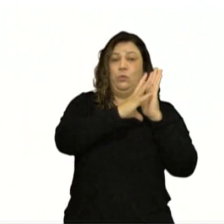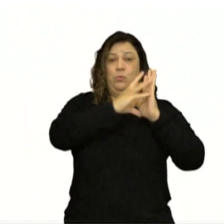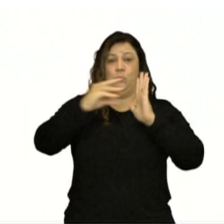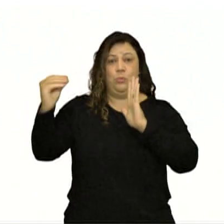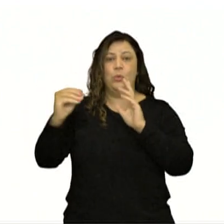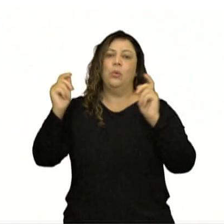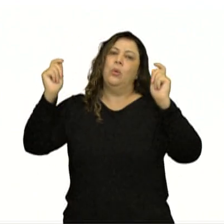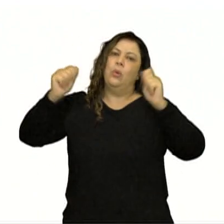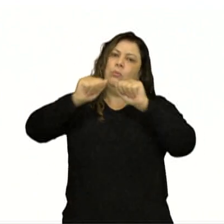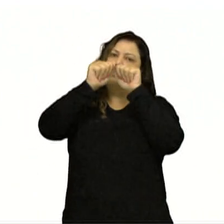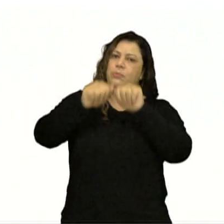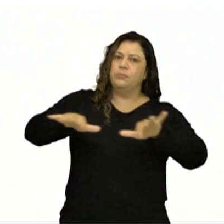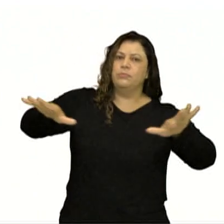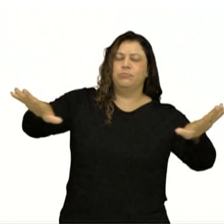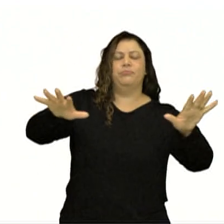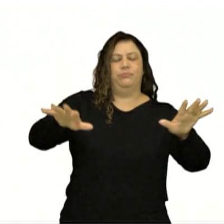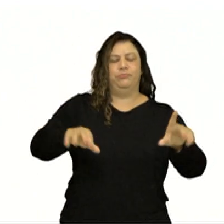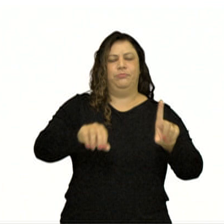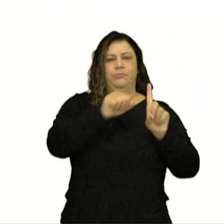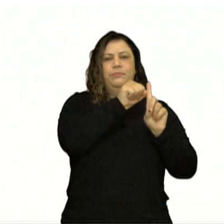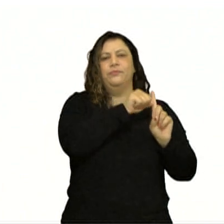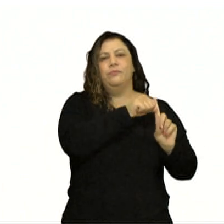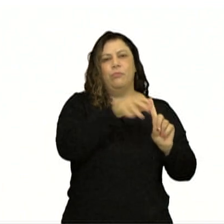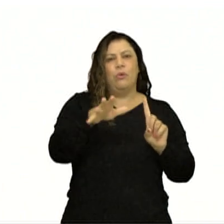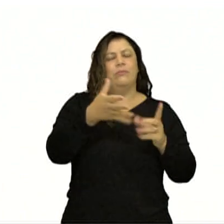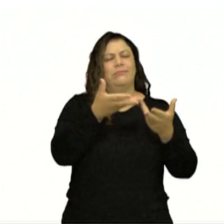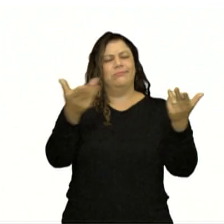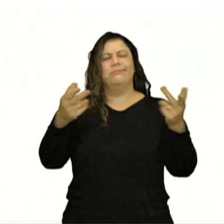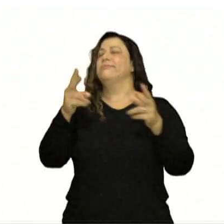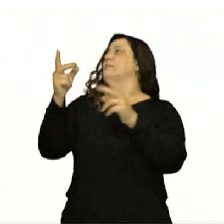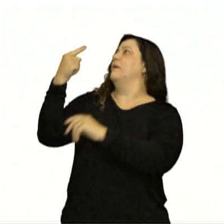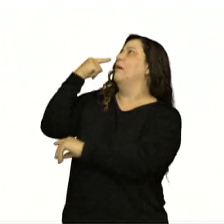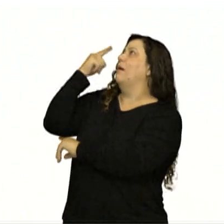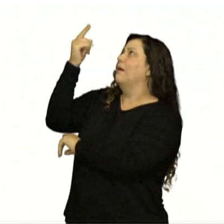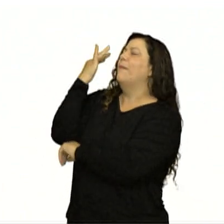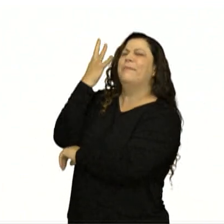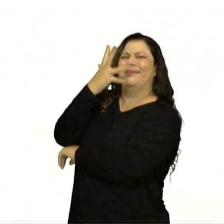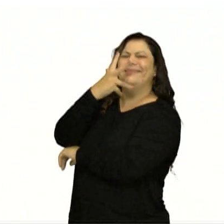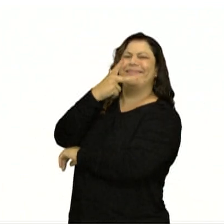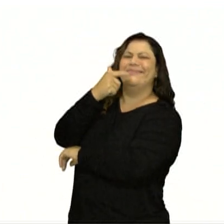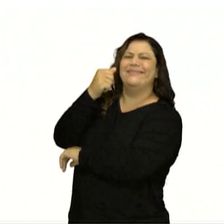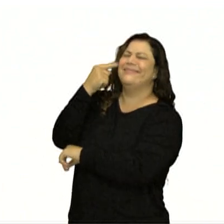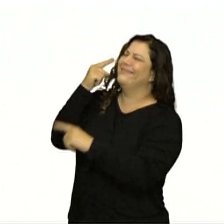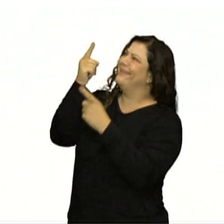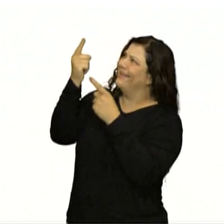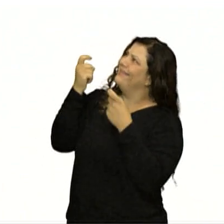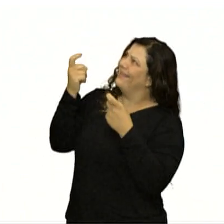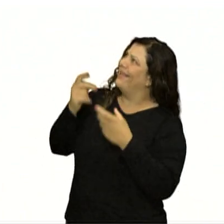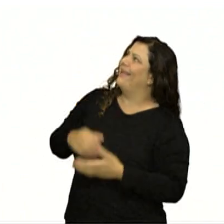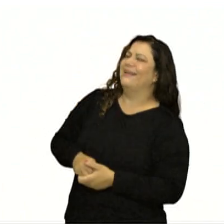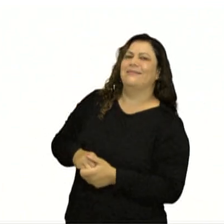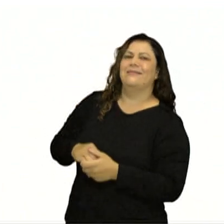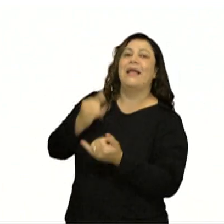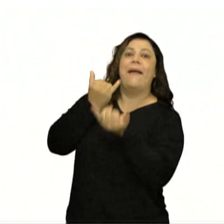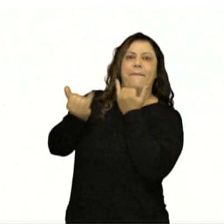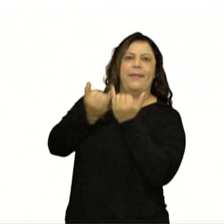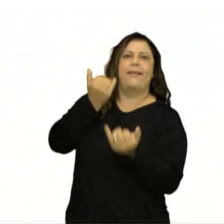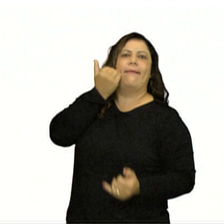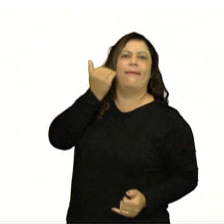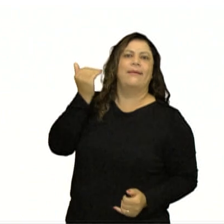se popularizaram como esse ao lado. Olha que bonitinha essa câmera, né, gente? Parece que foi feita para adolescentes,